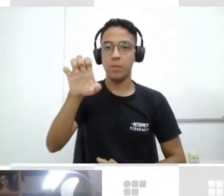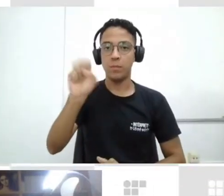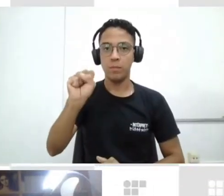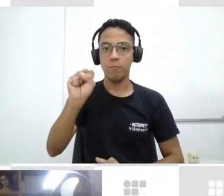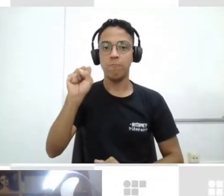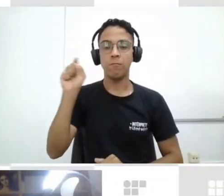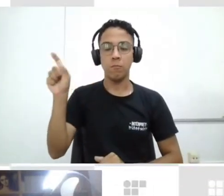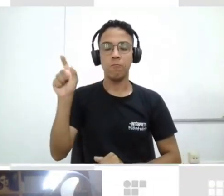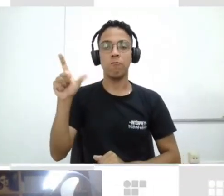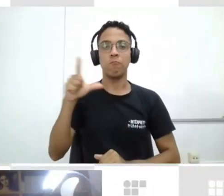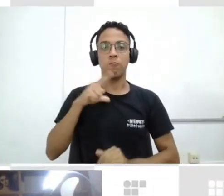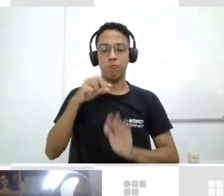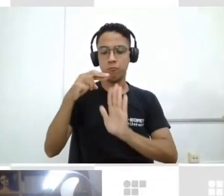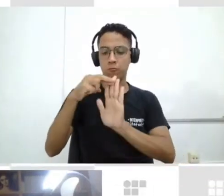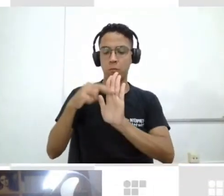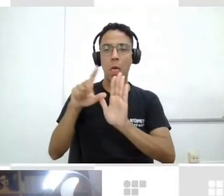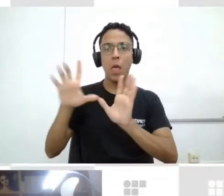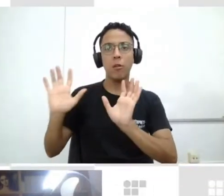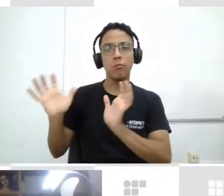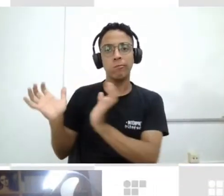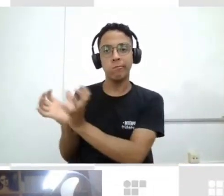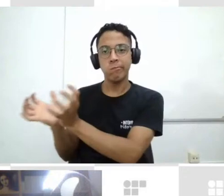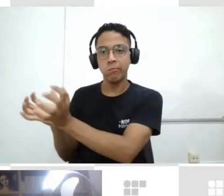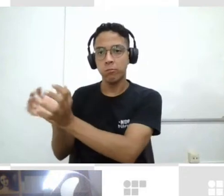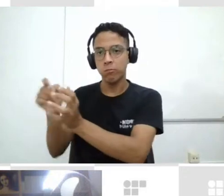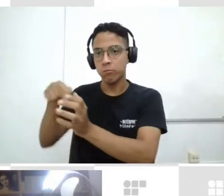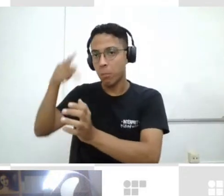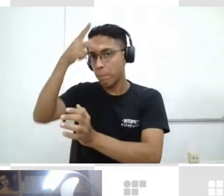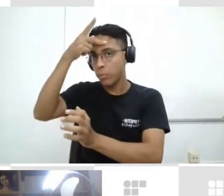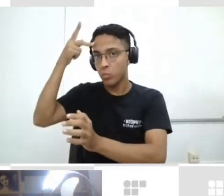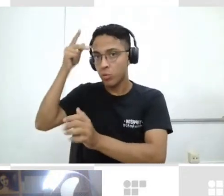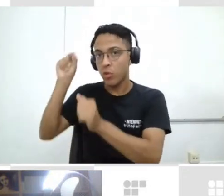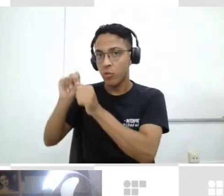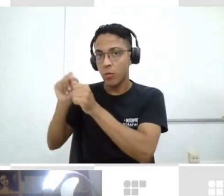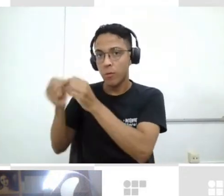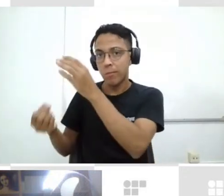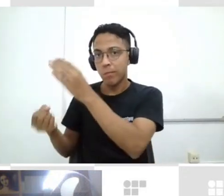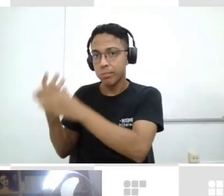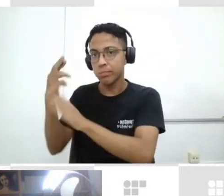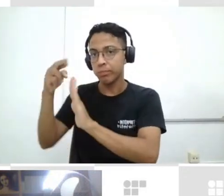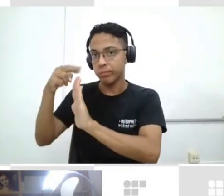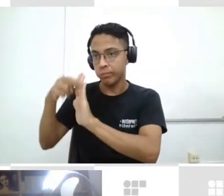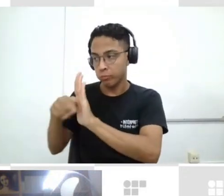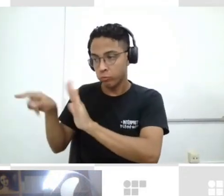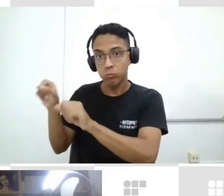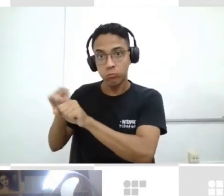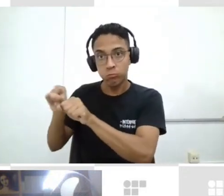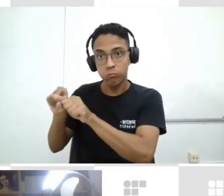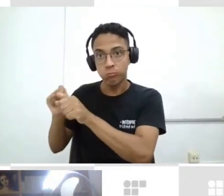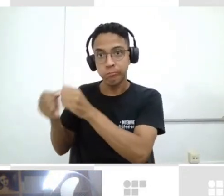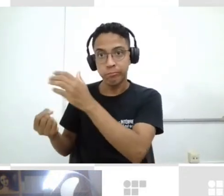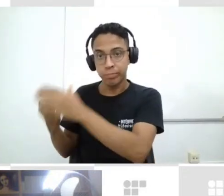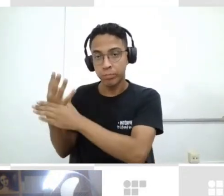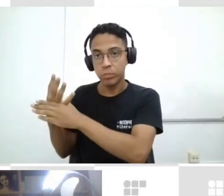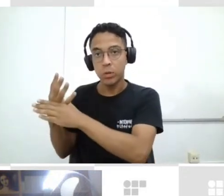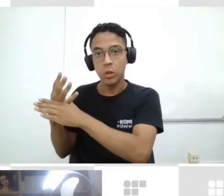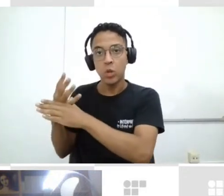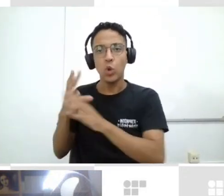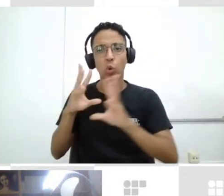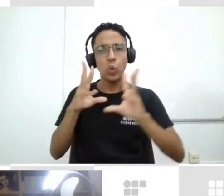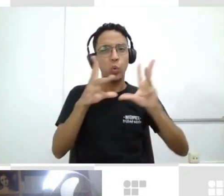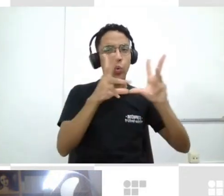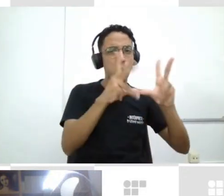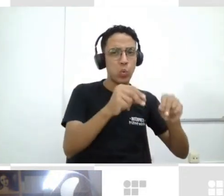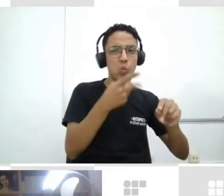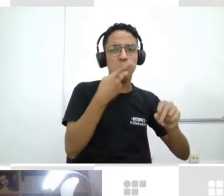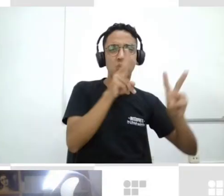era uma equipe de gente que fez um relatório. Tudo que nós sabemos hoje sobre o clima, tudo que de